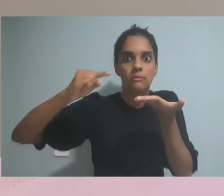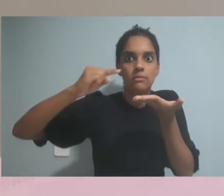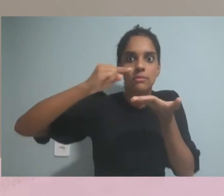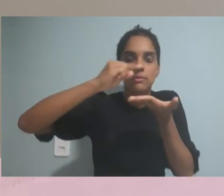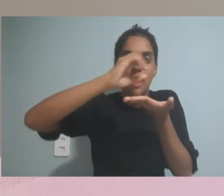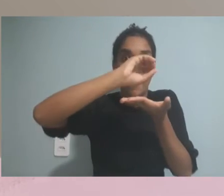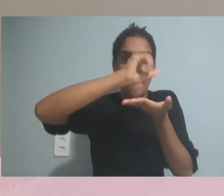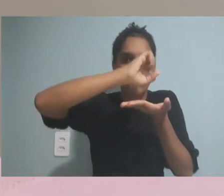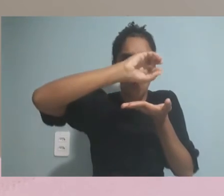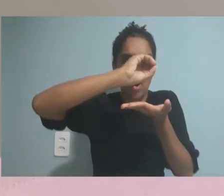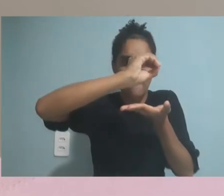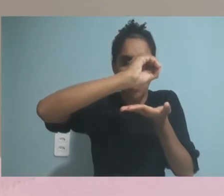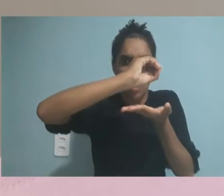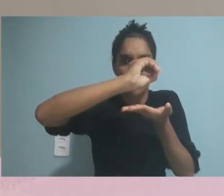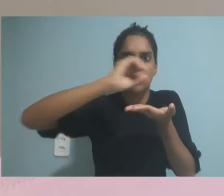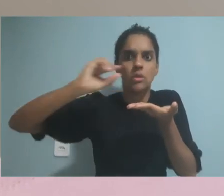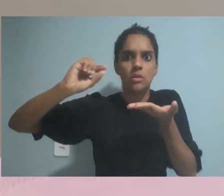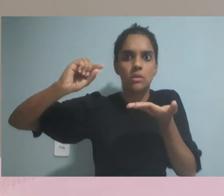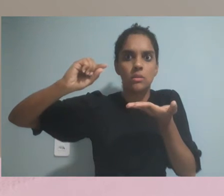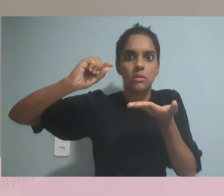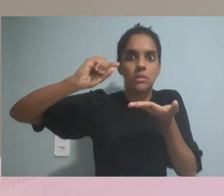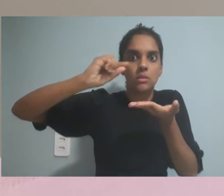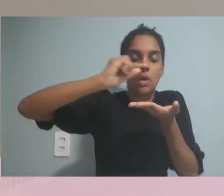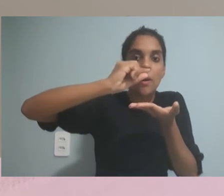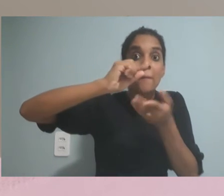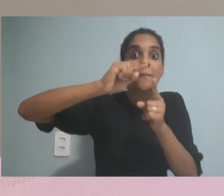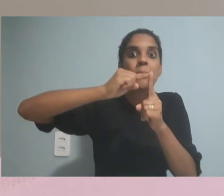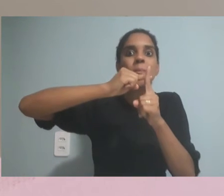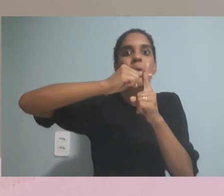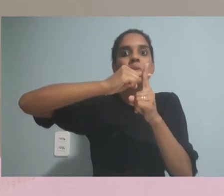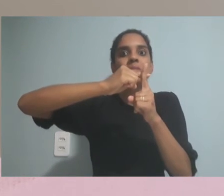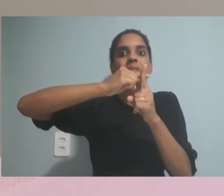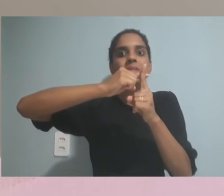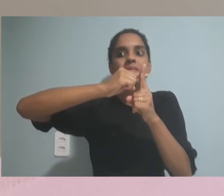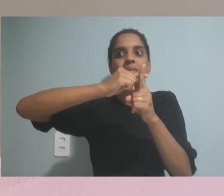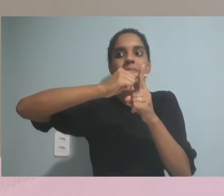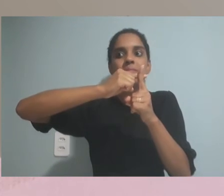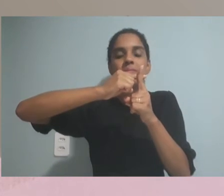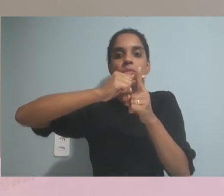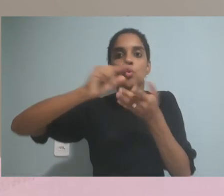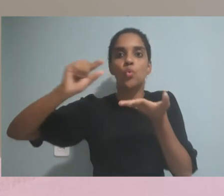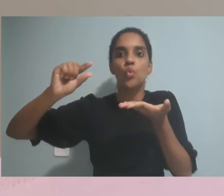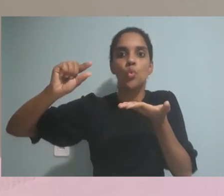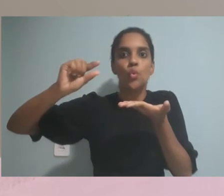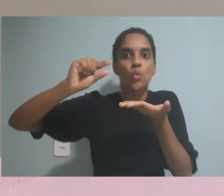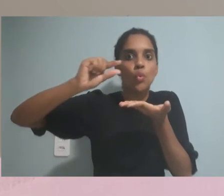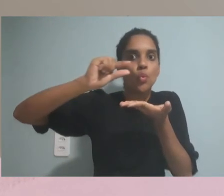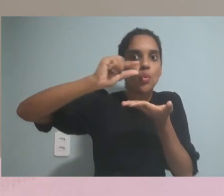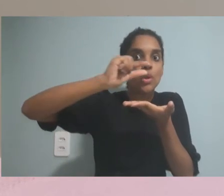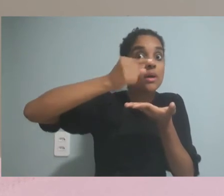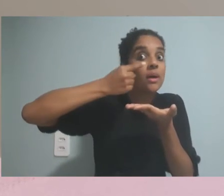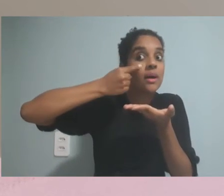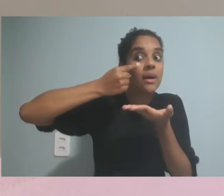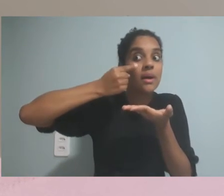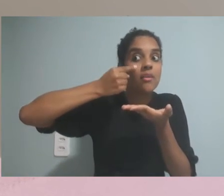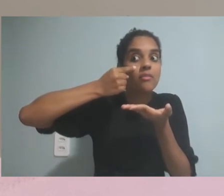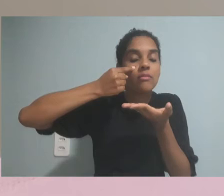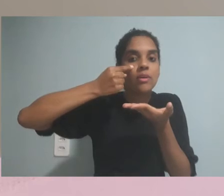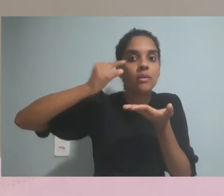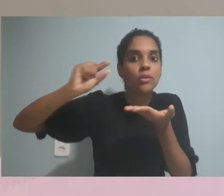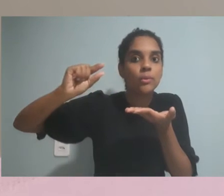ao aproximar da bolinha, irá atrair as cargas positivas para a extremidade mais próxima do